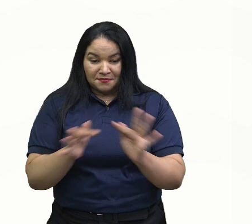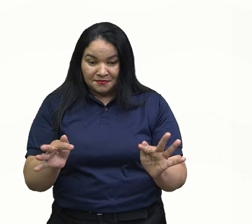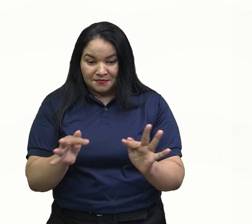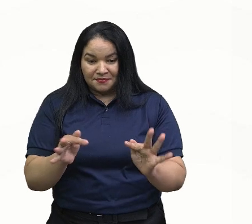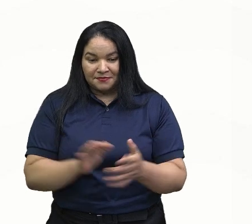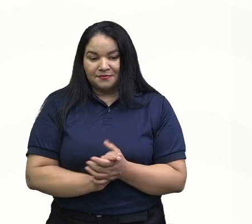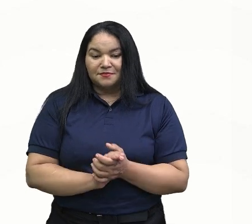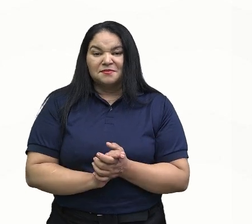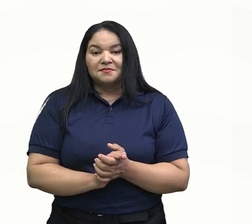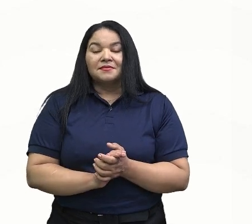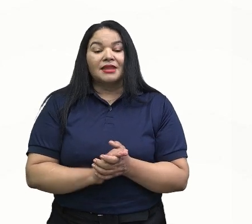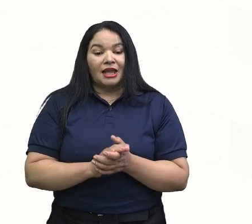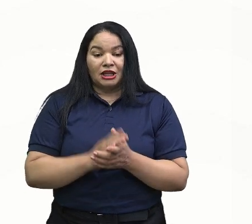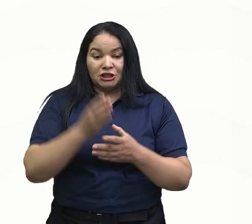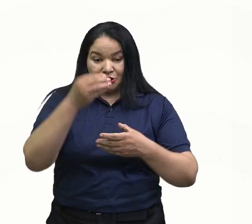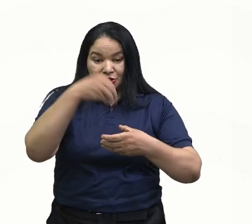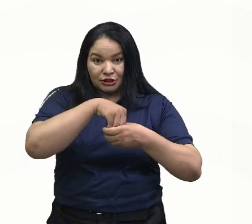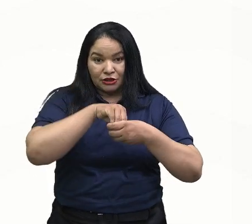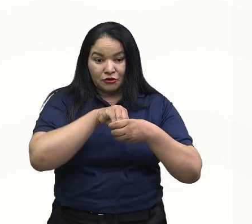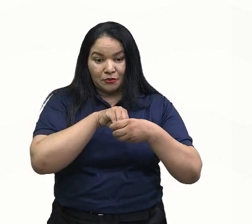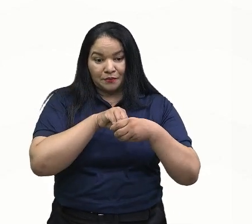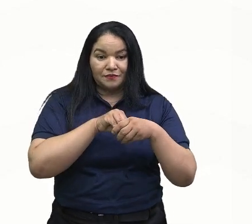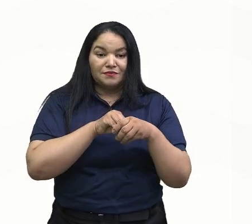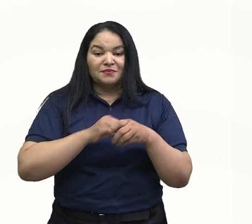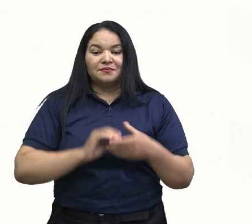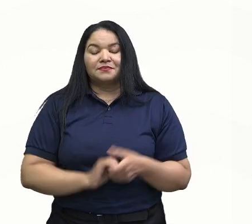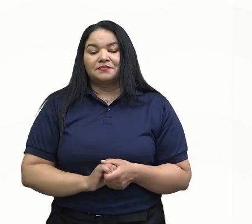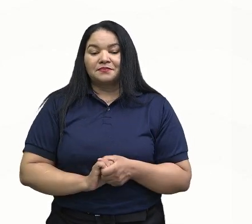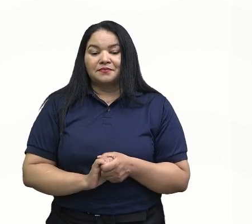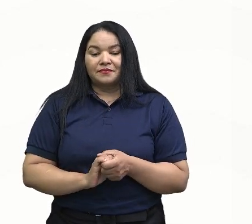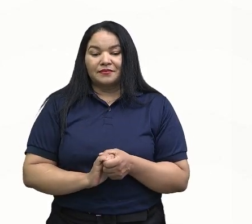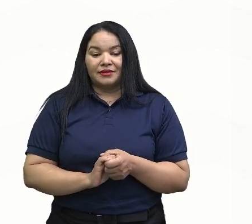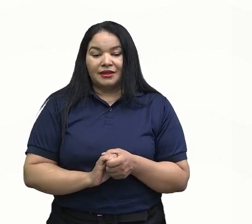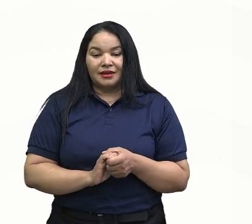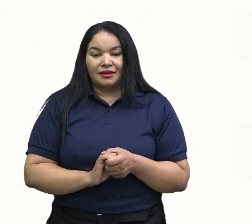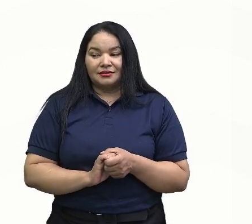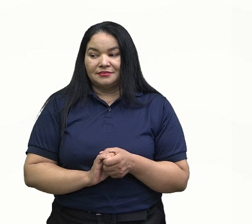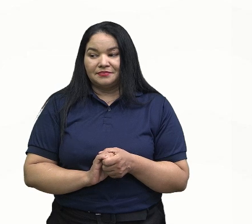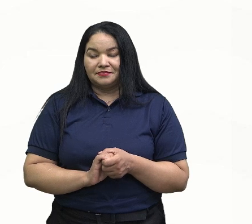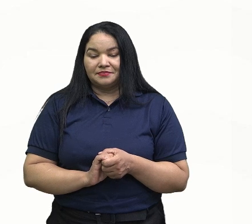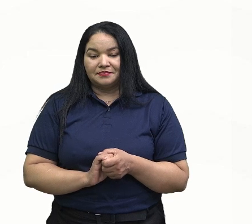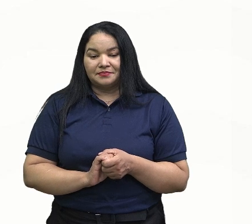vamos ter as moléculas aqui mais juntas no sólido.